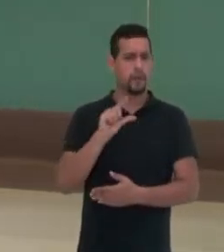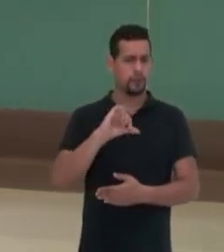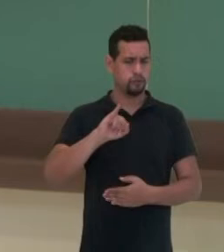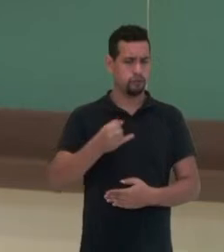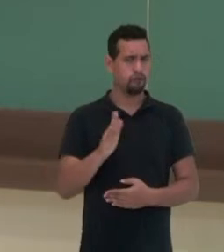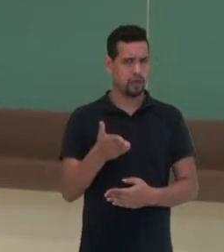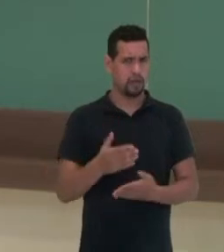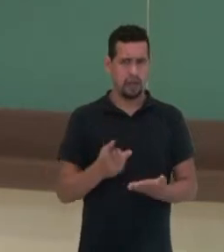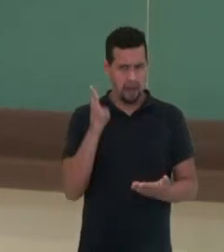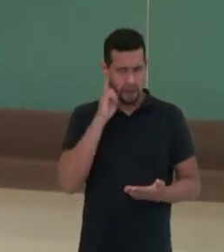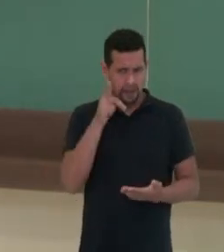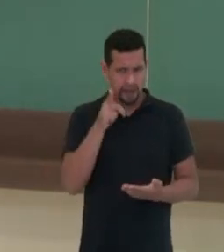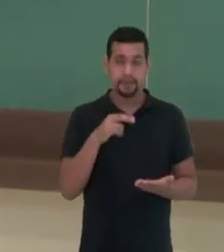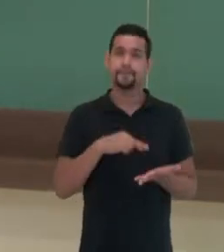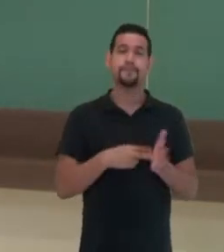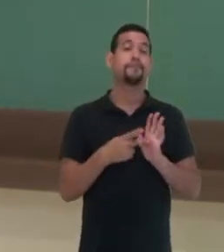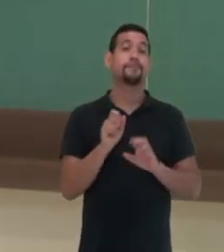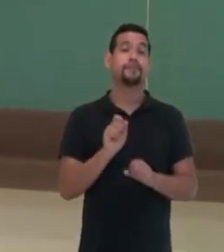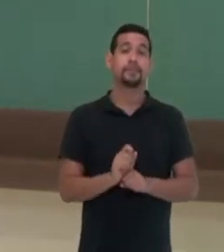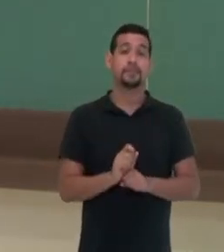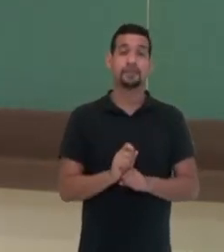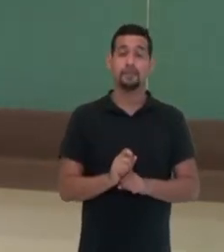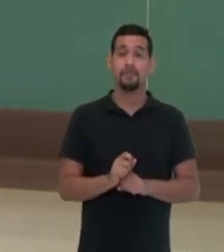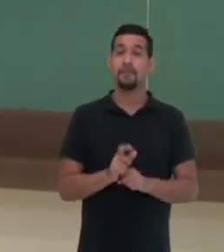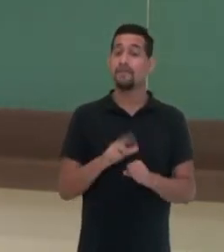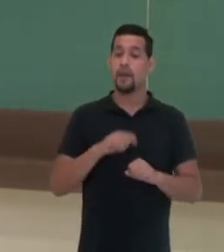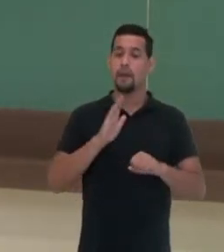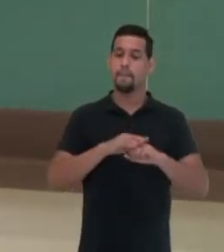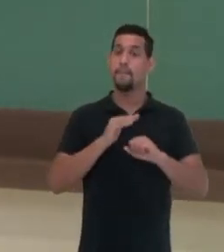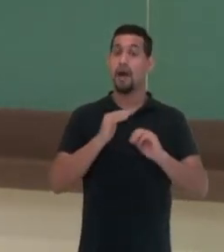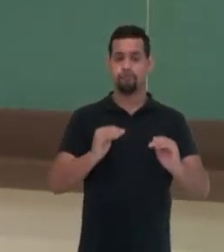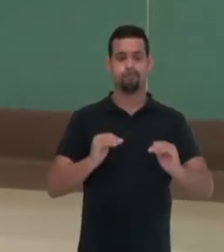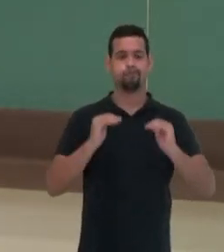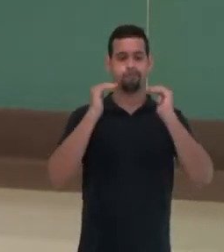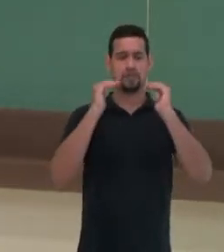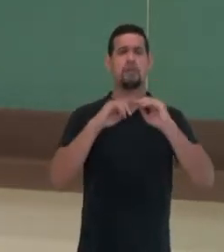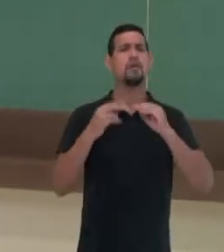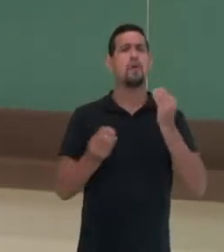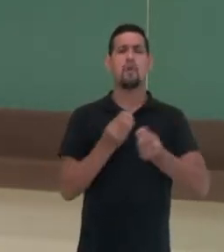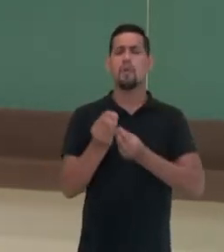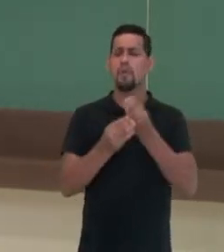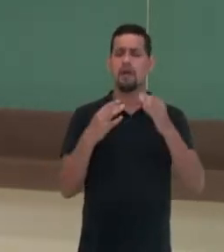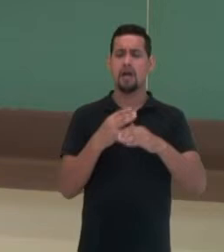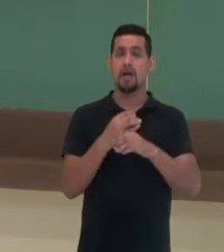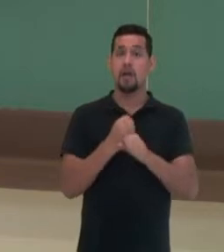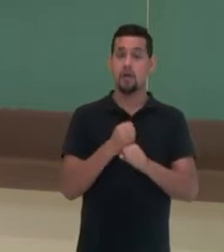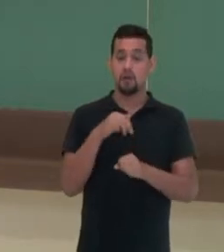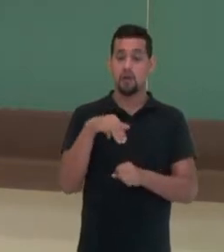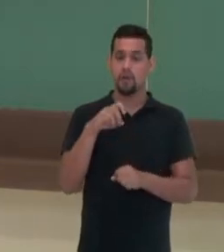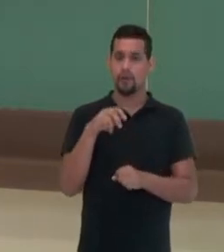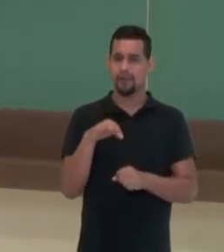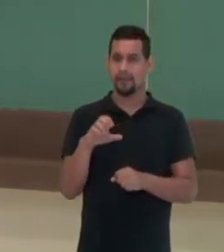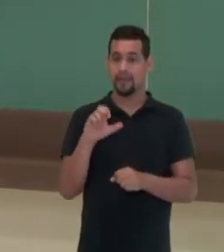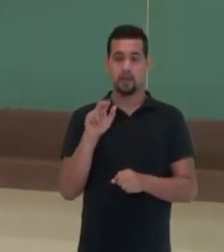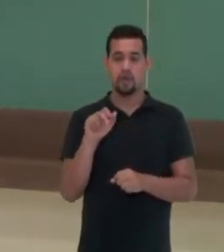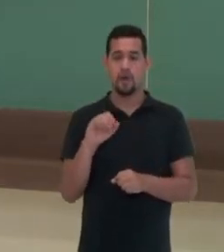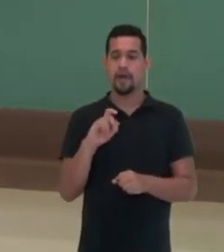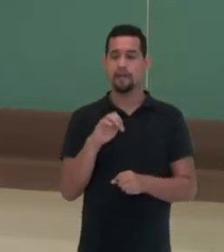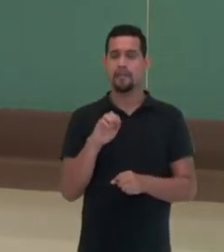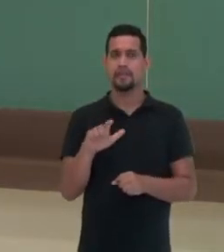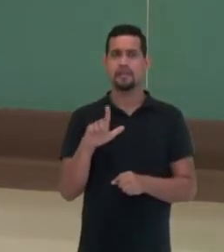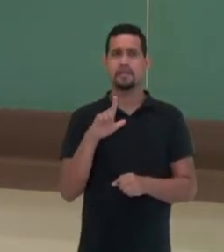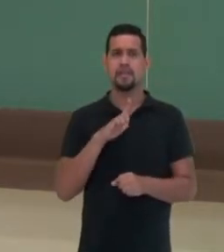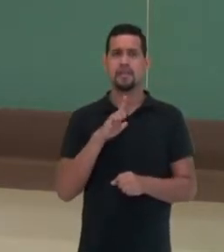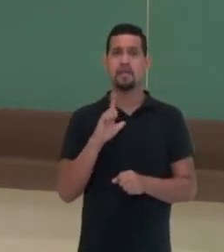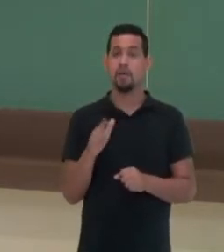jurinho? Então, na verdade, ele fica maior. E como é que eu calculo ele? Montante igual ao capital, Aqui o